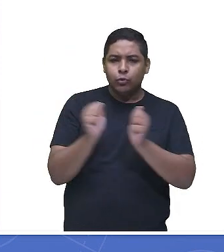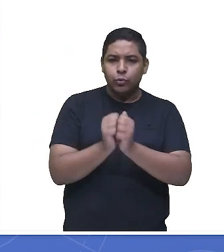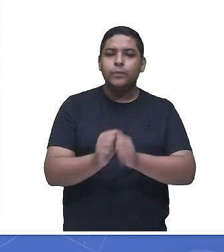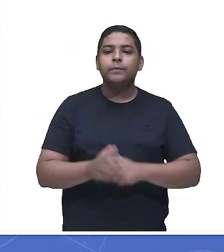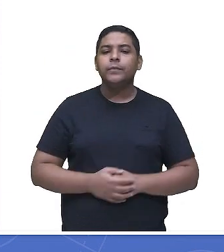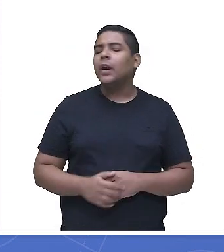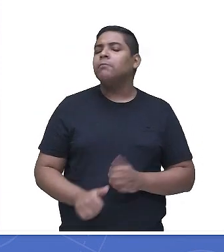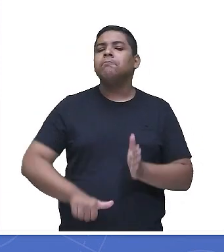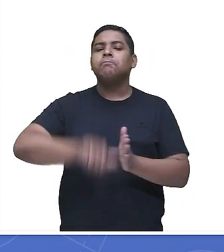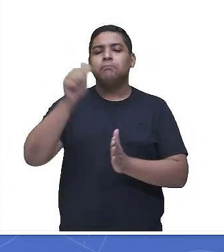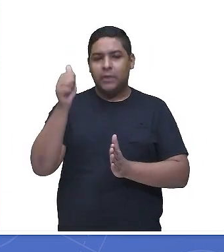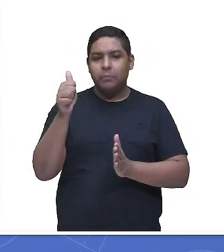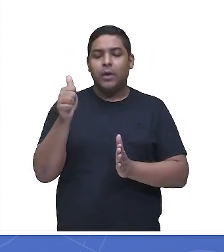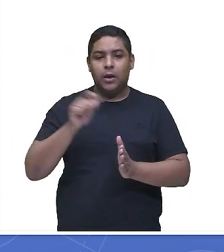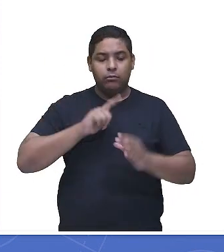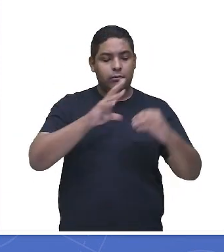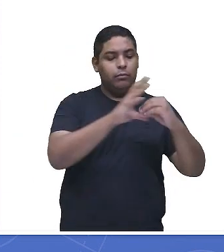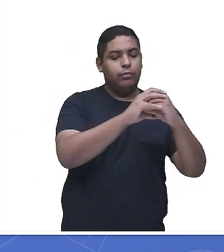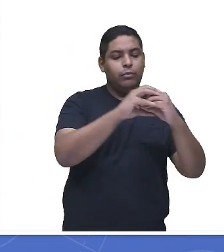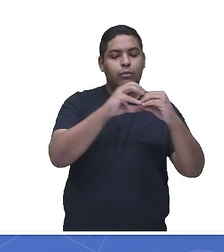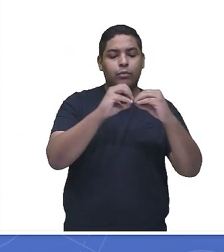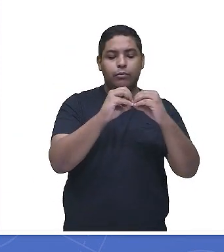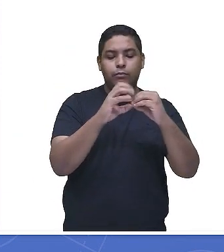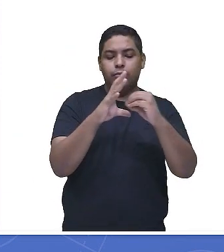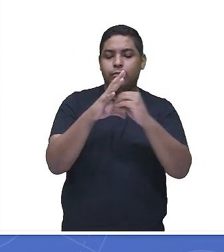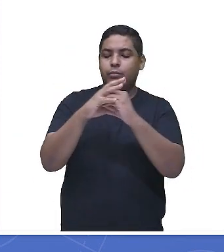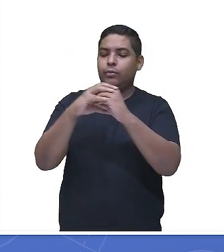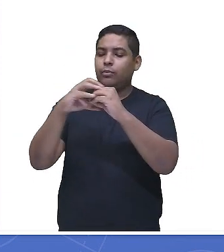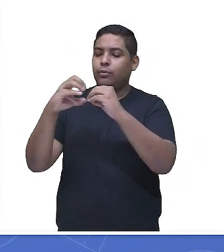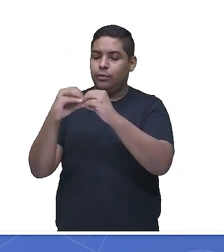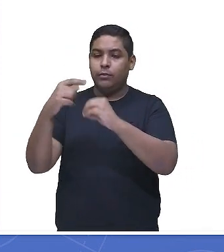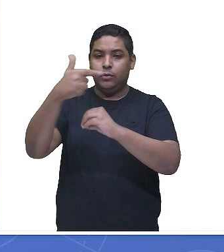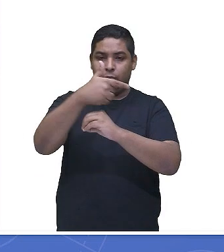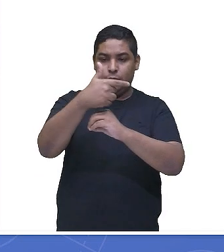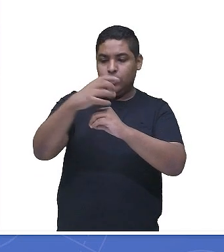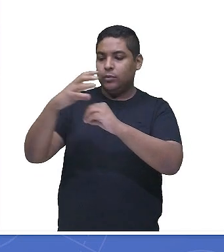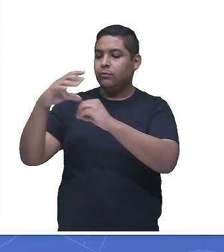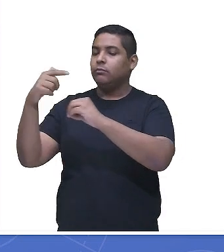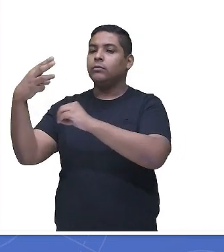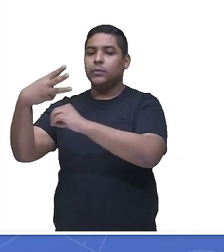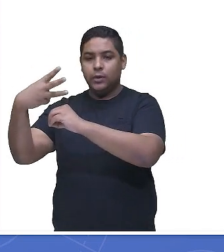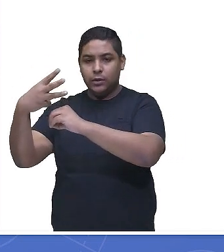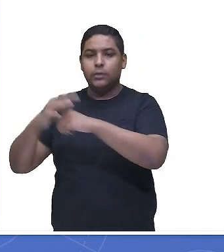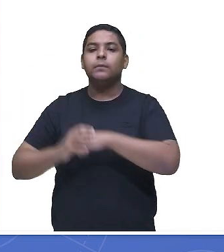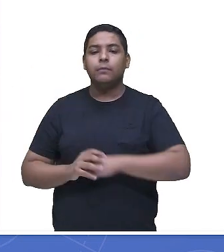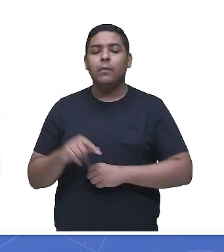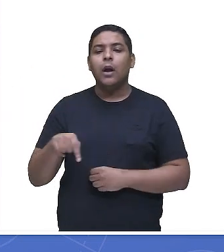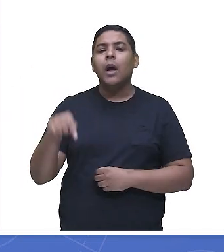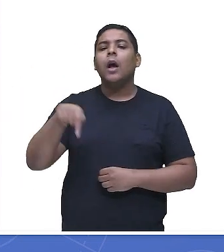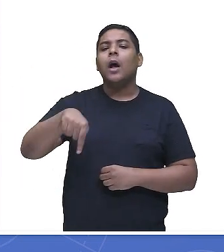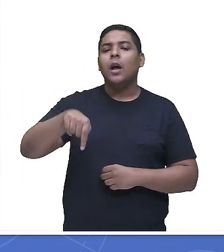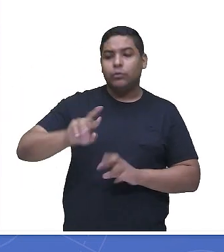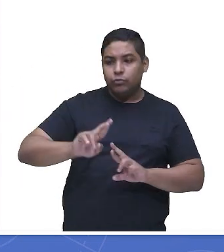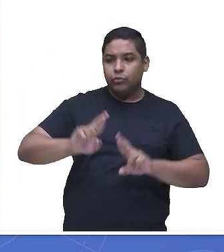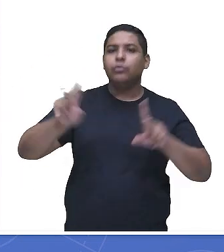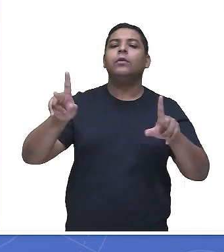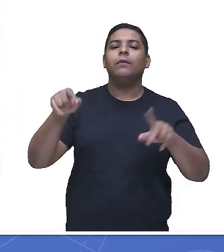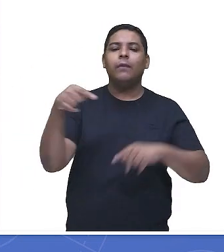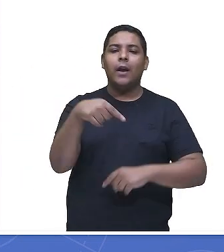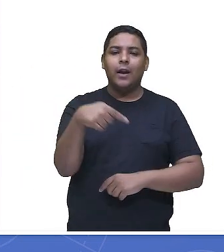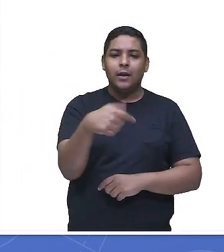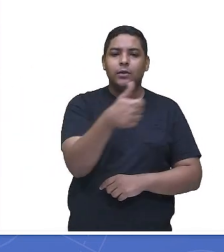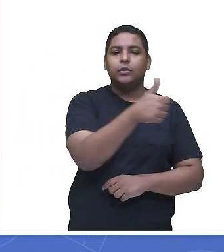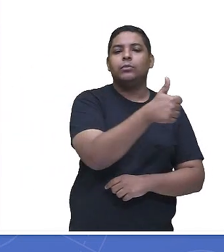célula, originou essas duas, 2 e 3 aqui. Essas células 2 e 3, elas são diferentes da célula